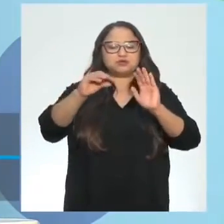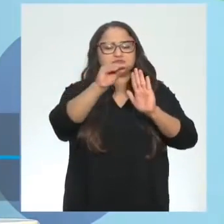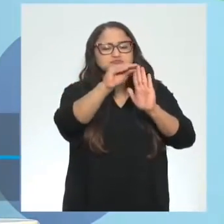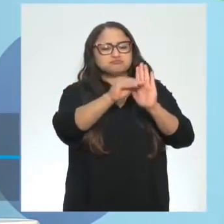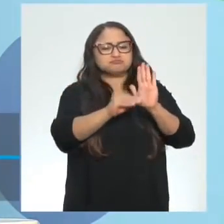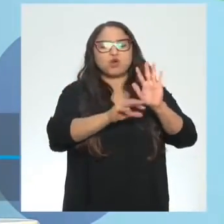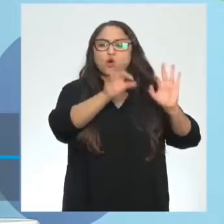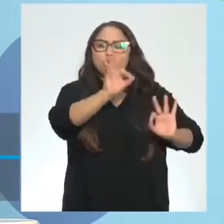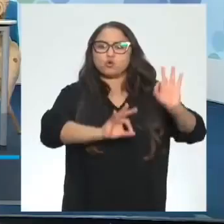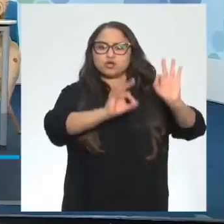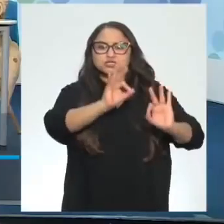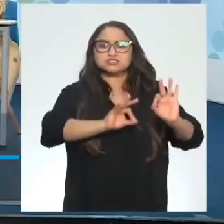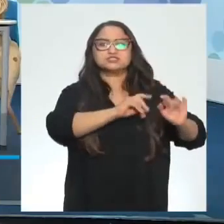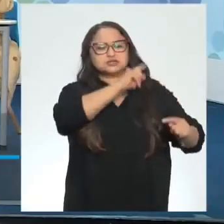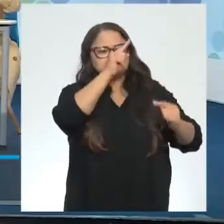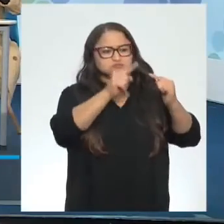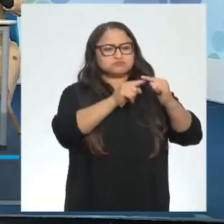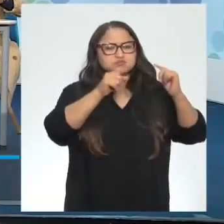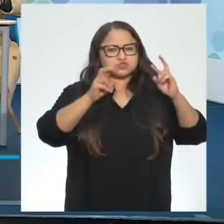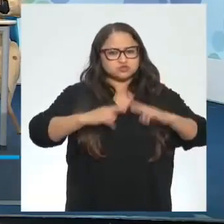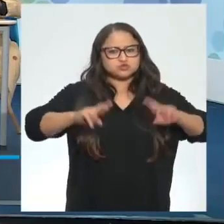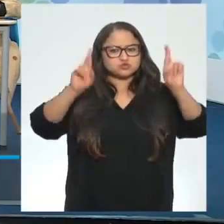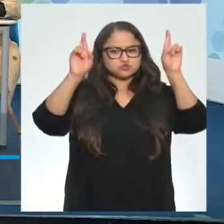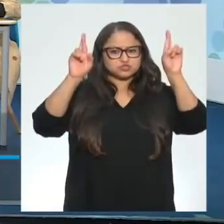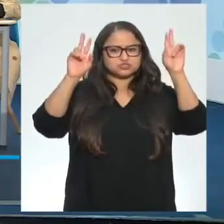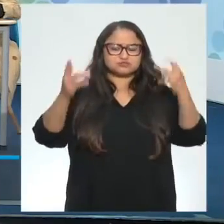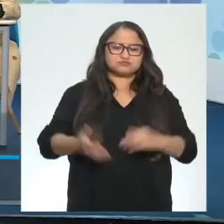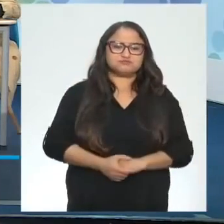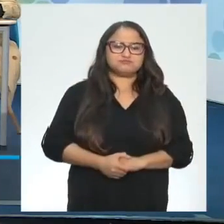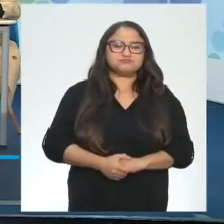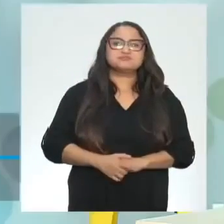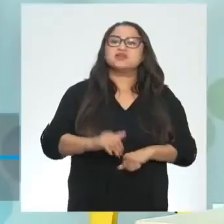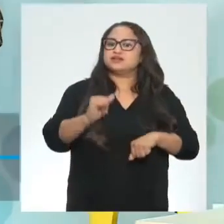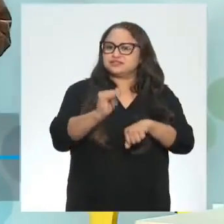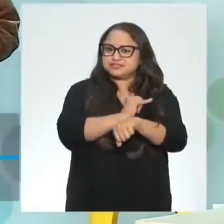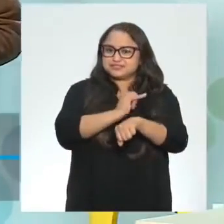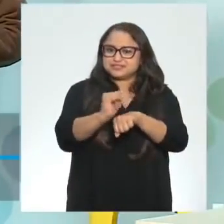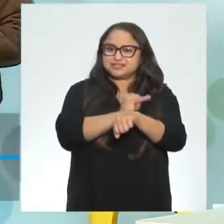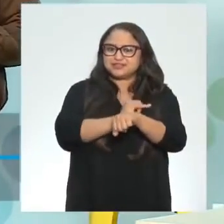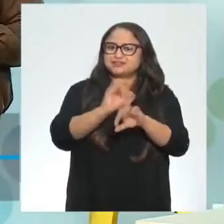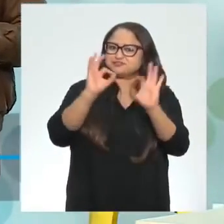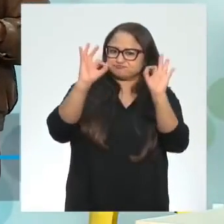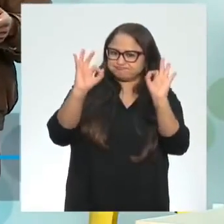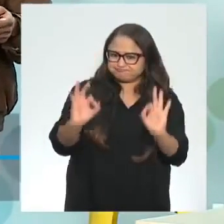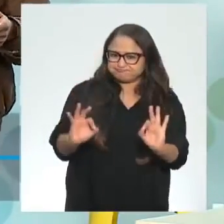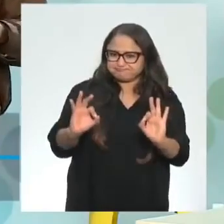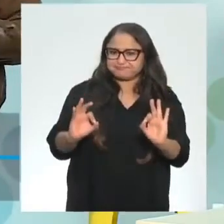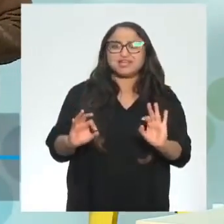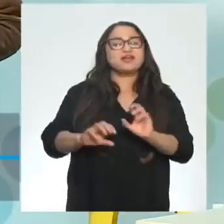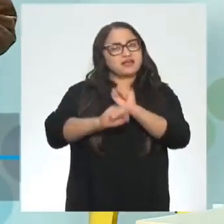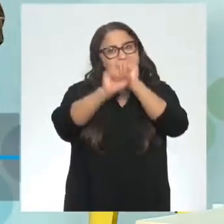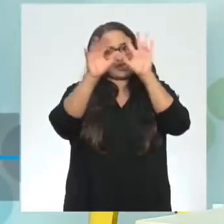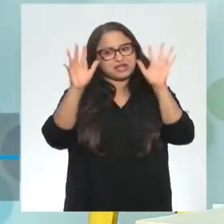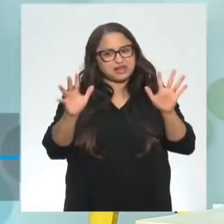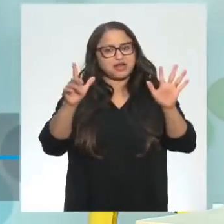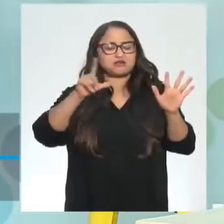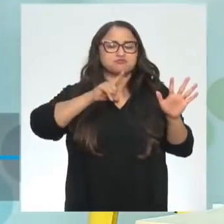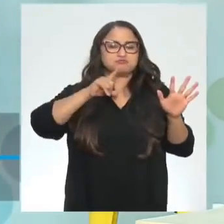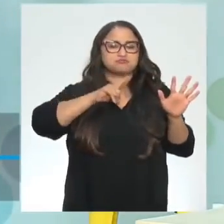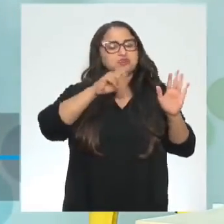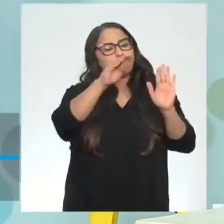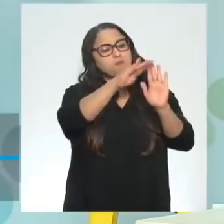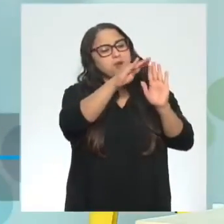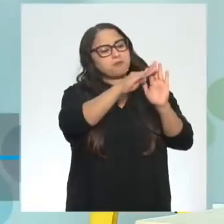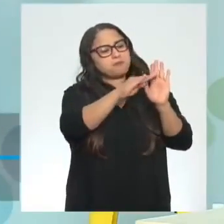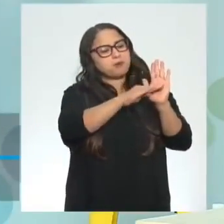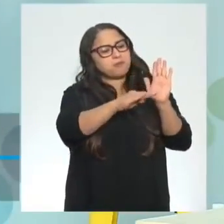o sucesso. Legal, olha só, estratégia é planejamento. Agora, é claro que dentro de um